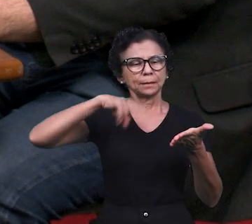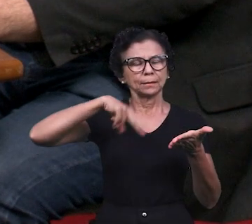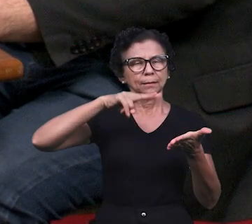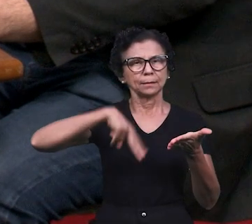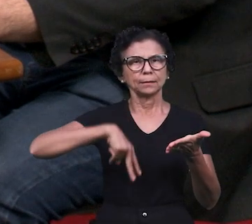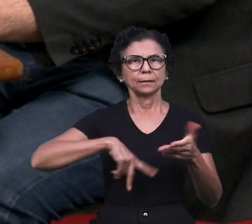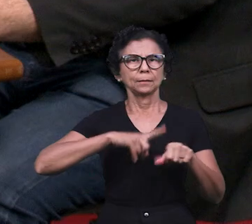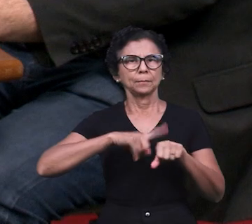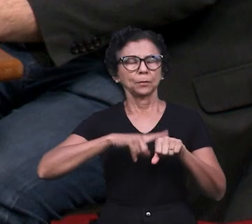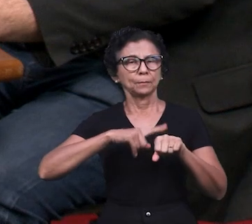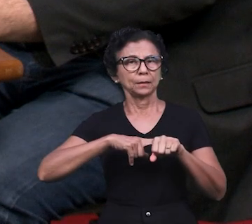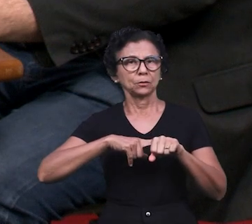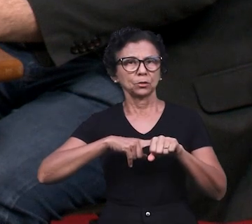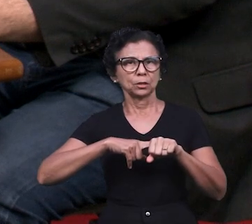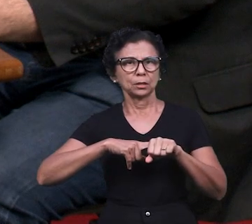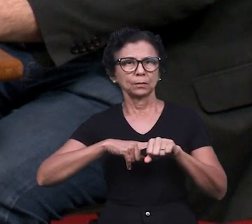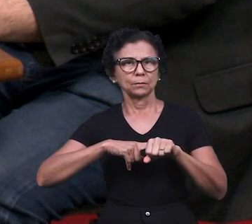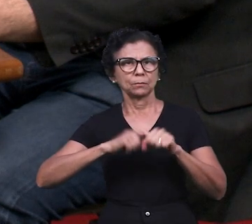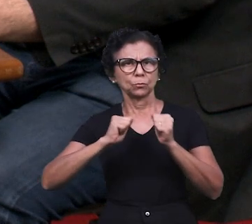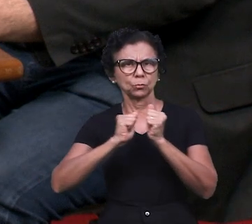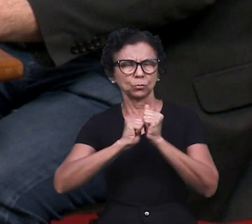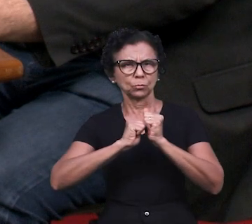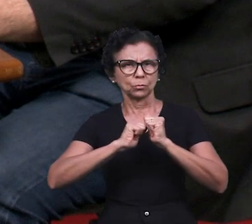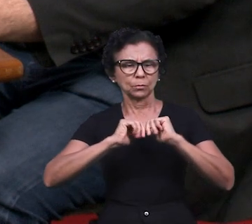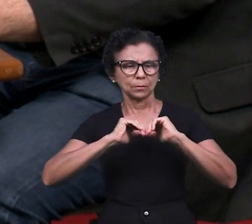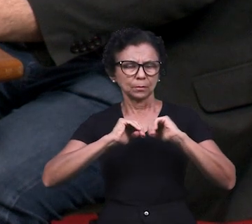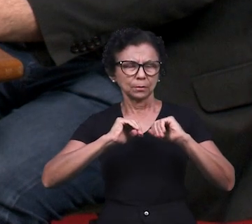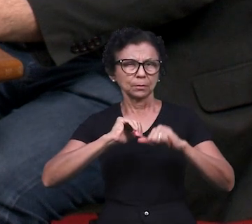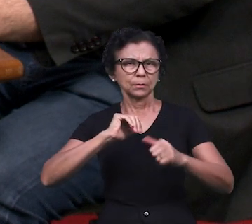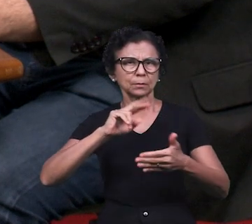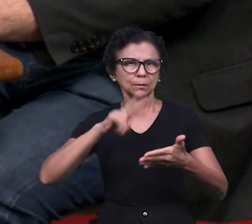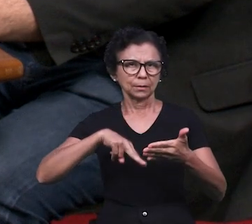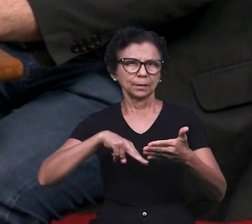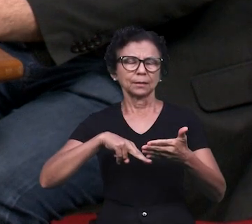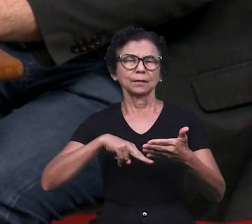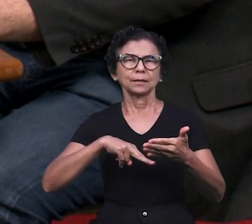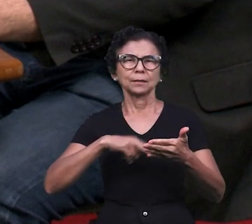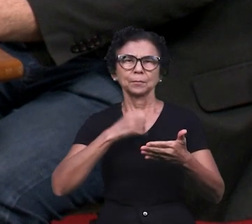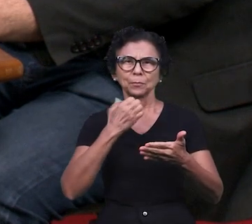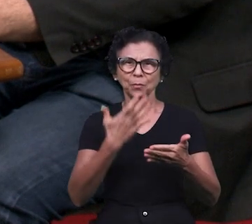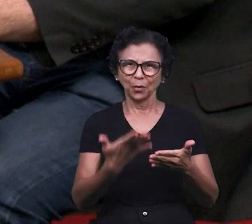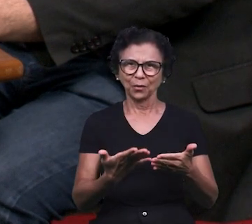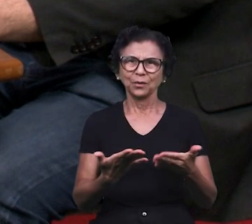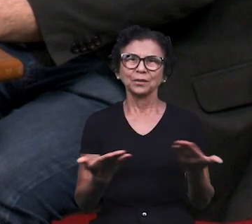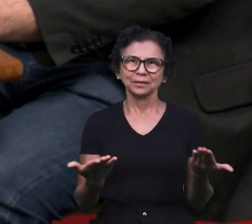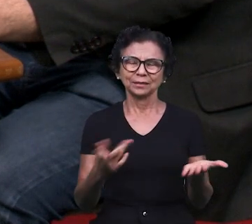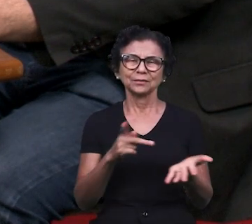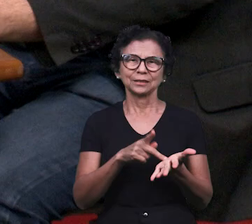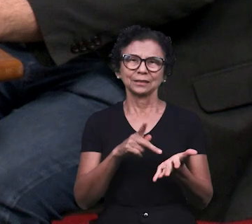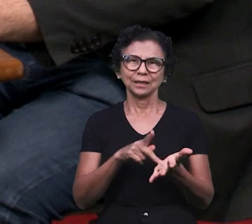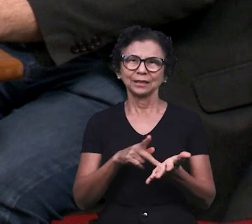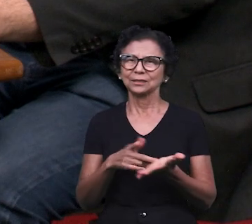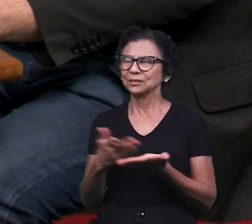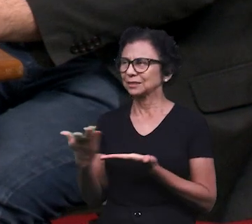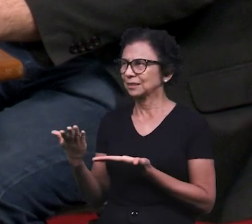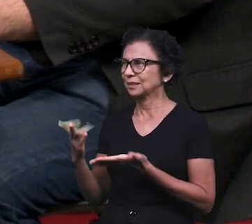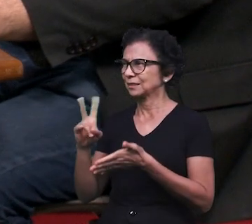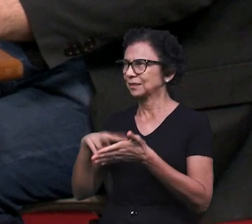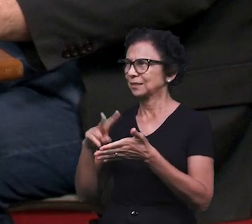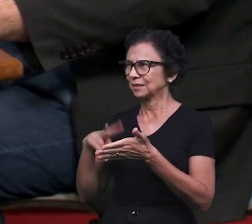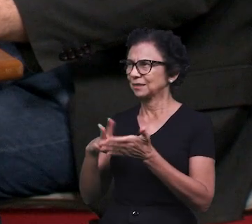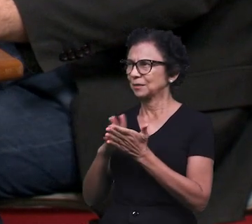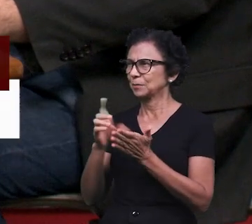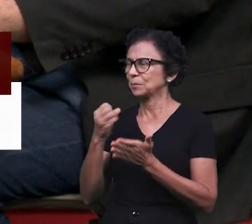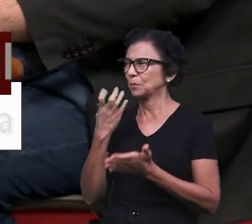tempo que nós reservamos juntos para lermos a palavra de Deus. Coisa boa é conhecermos a palavra de Deus, né, pastor? Paz do